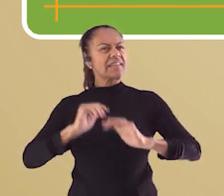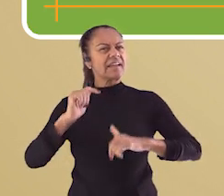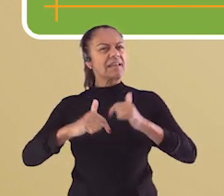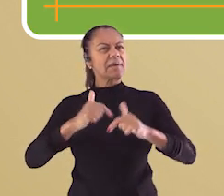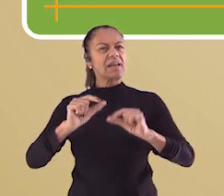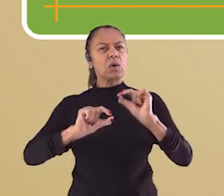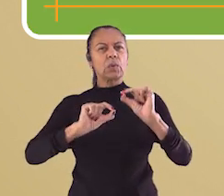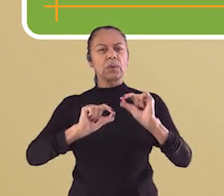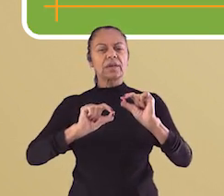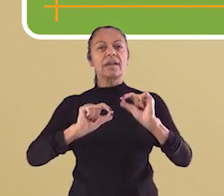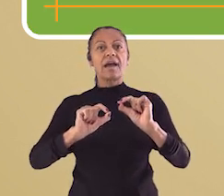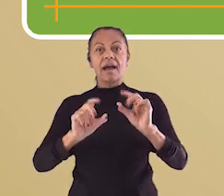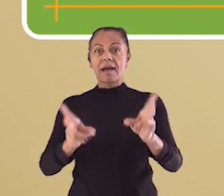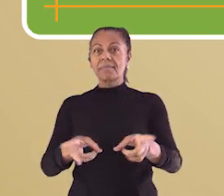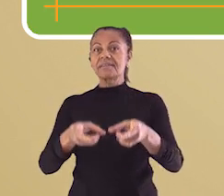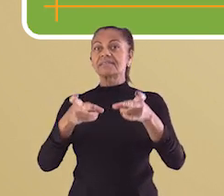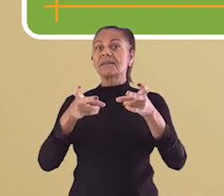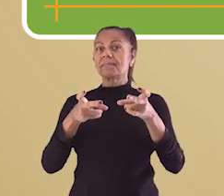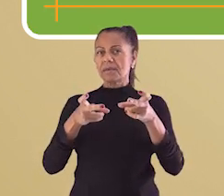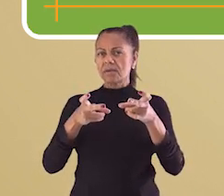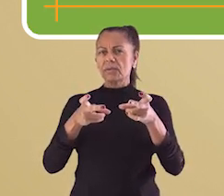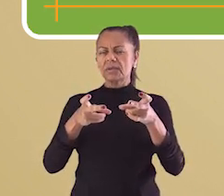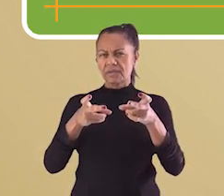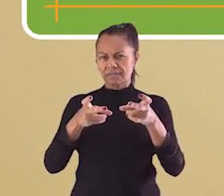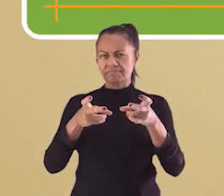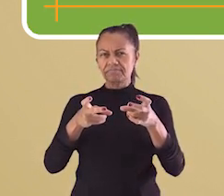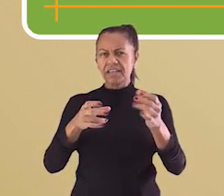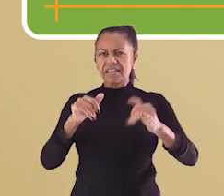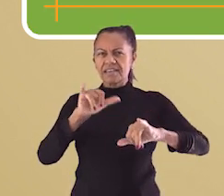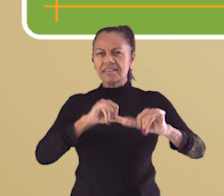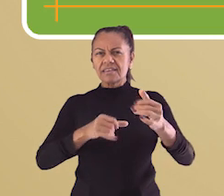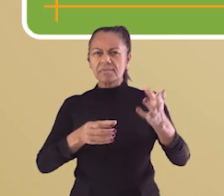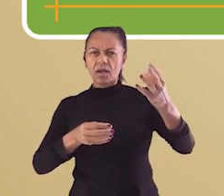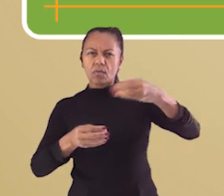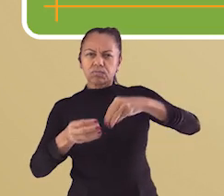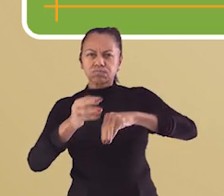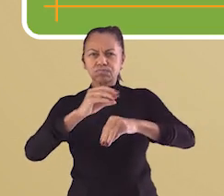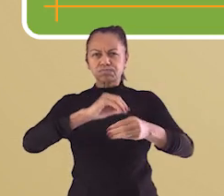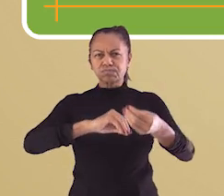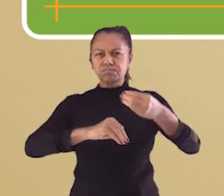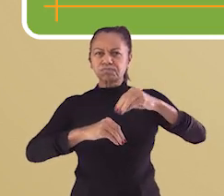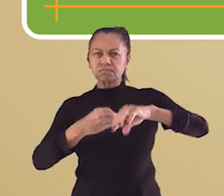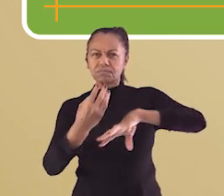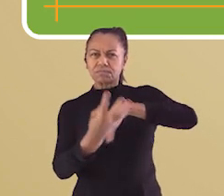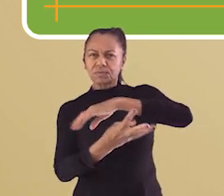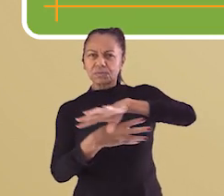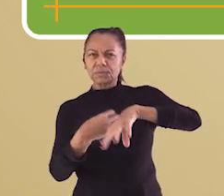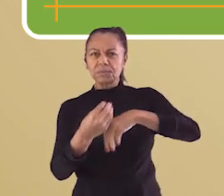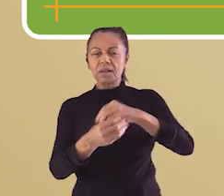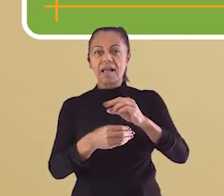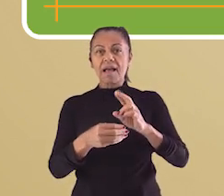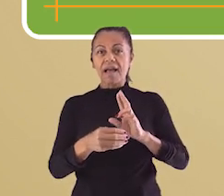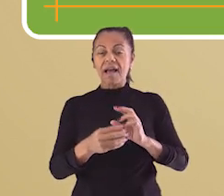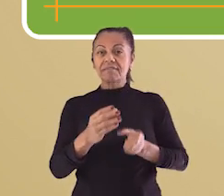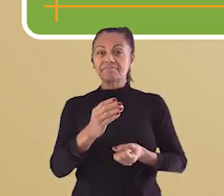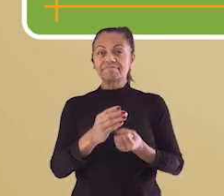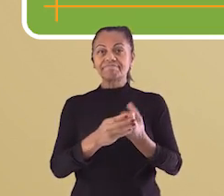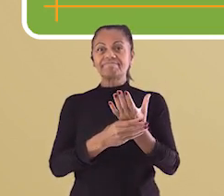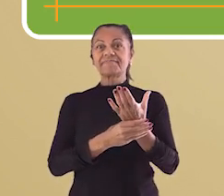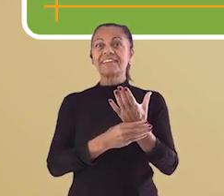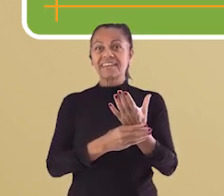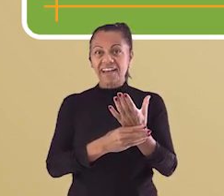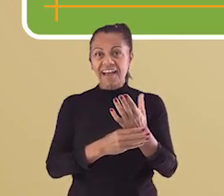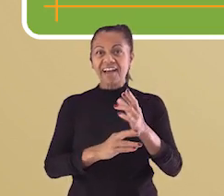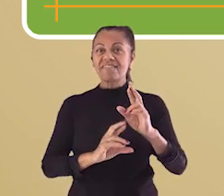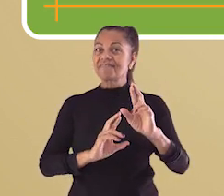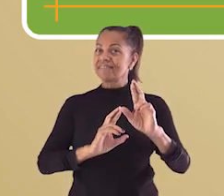é identificar evidências de transformações químicas a partir do resultado de misturas de materiais,